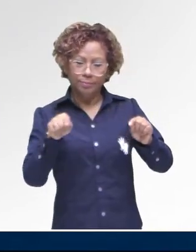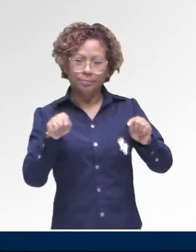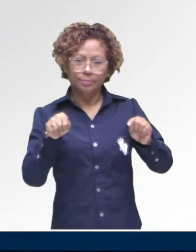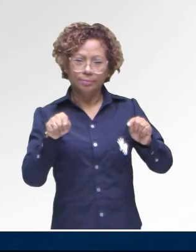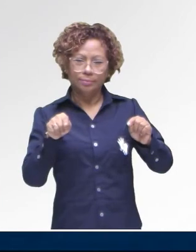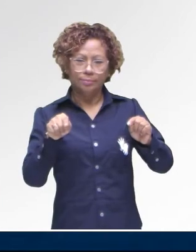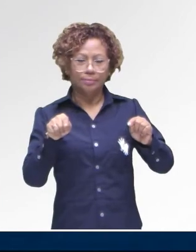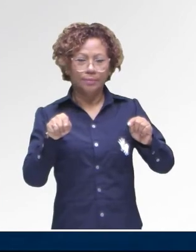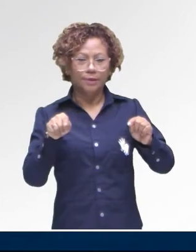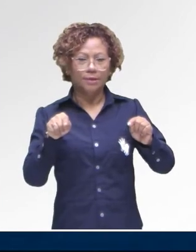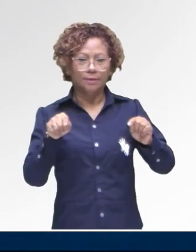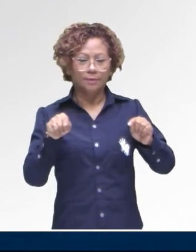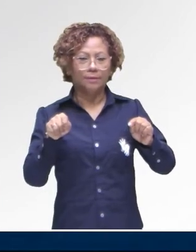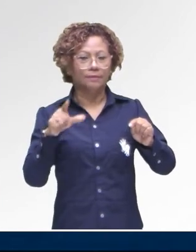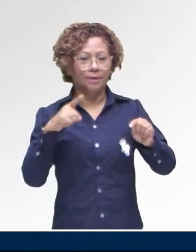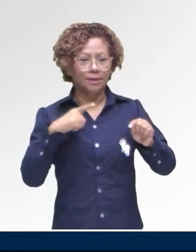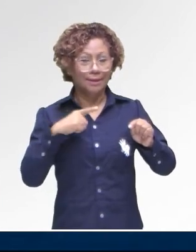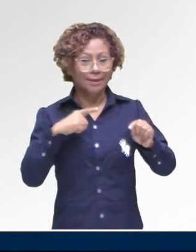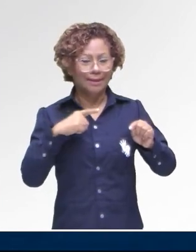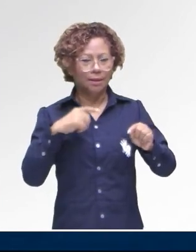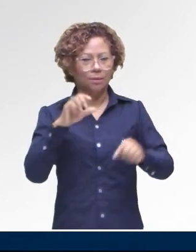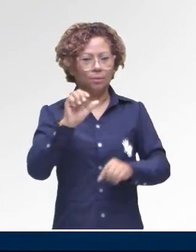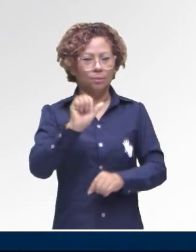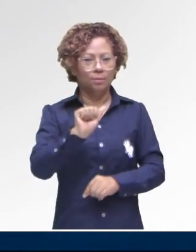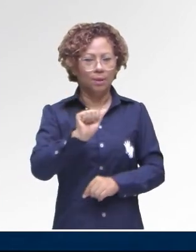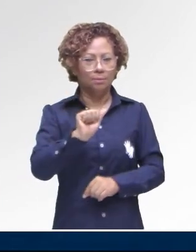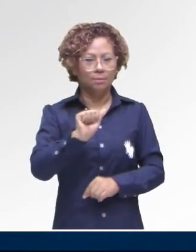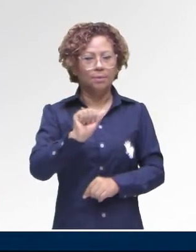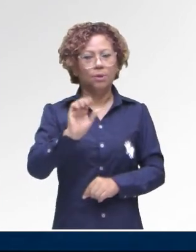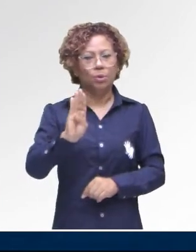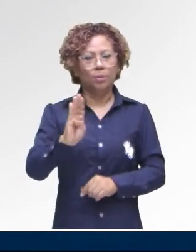B, né?